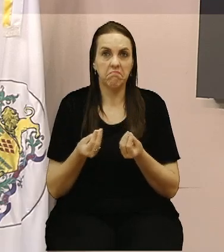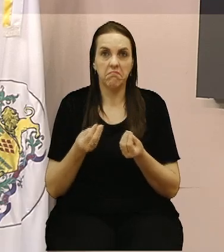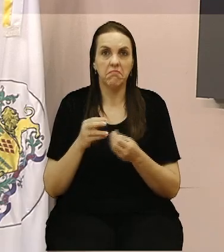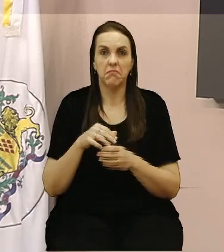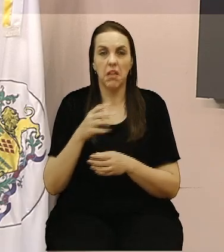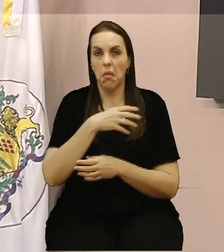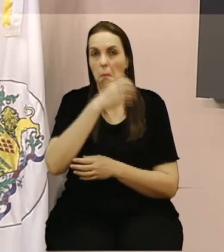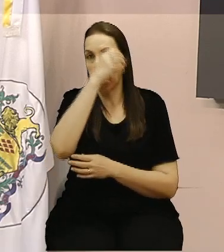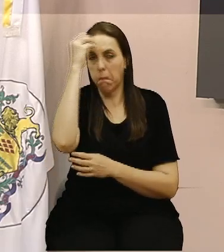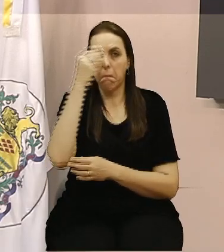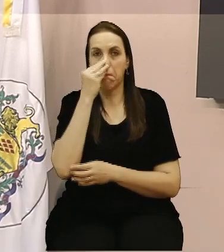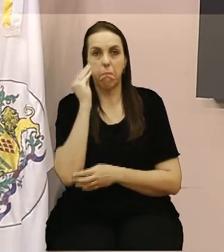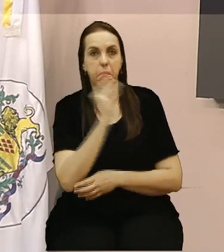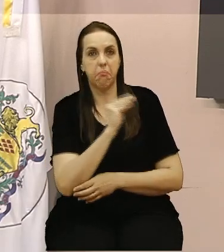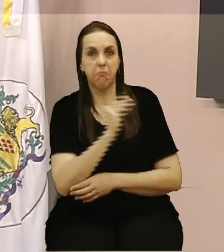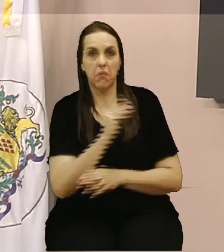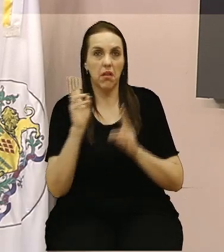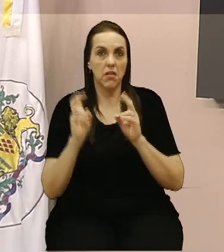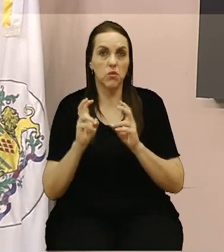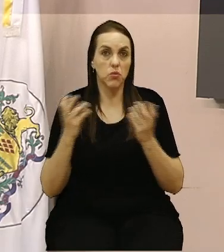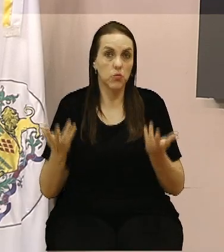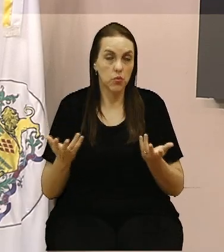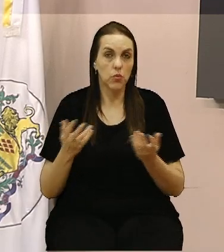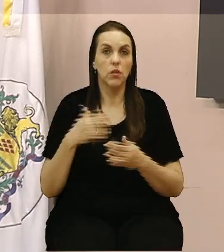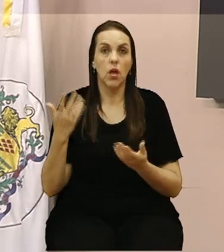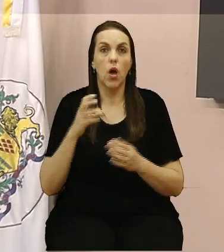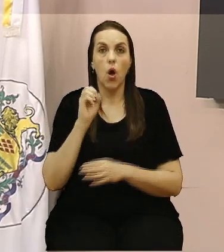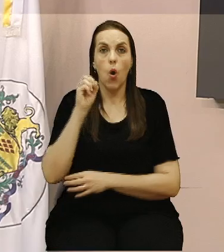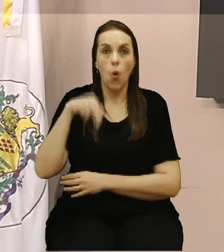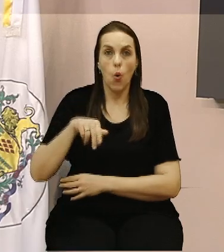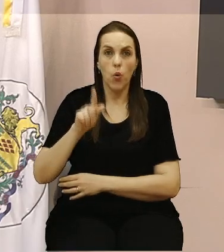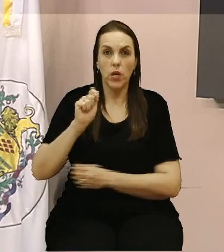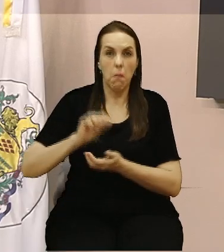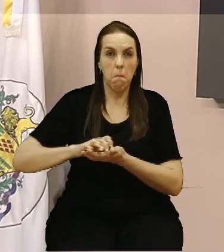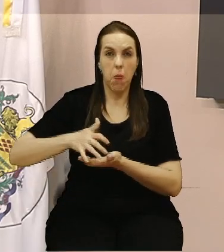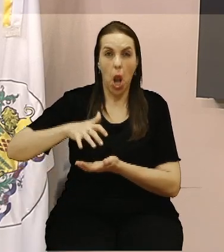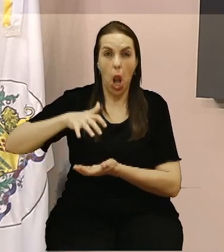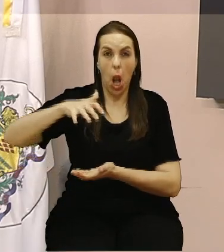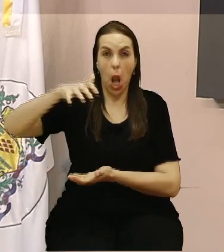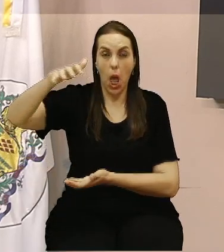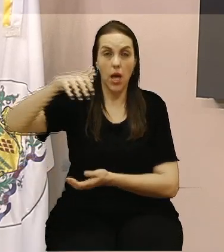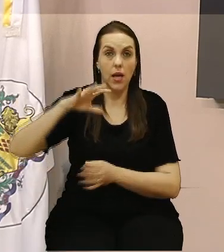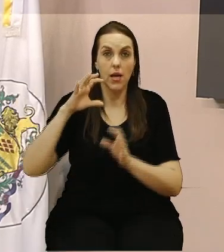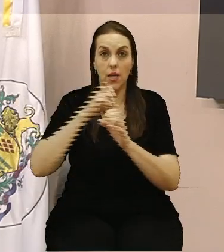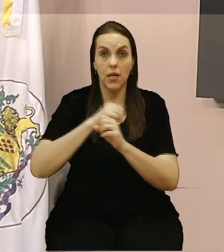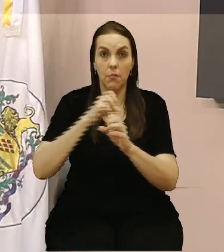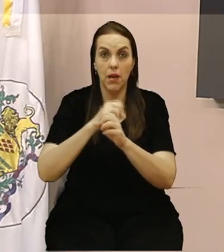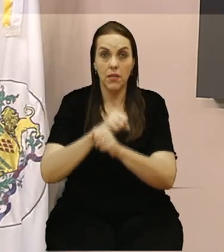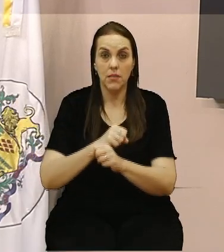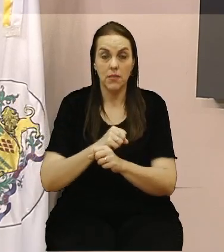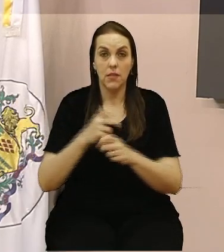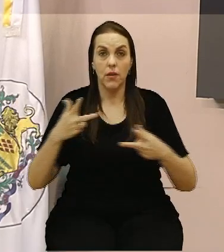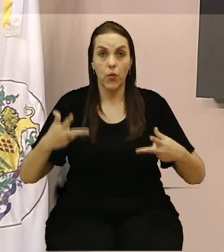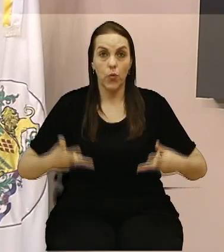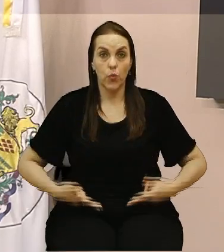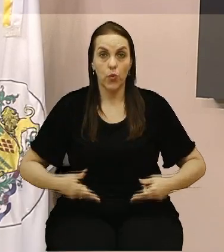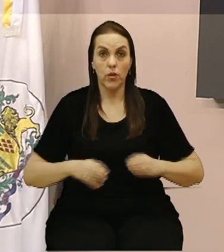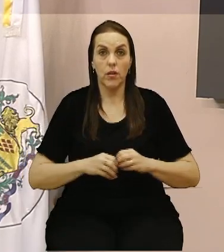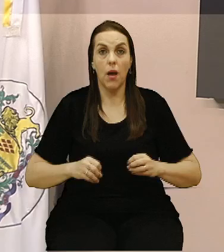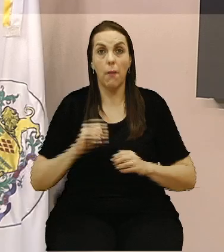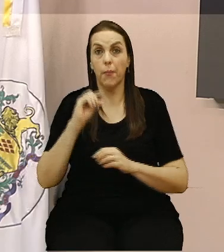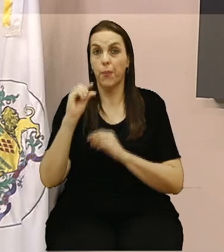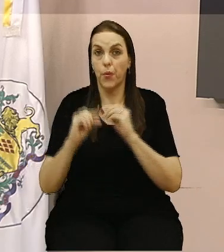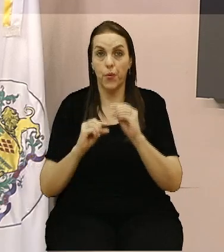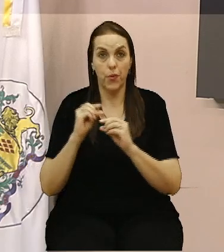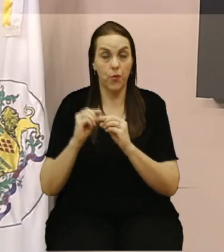animal no canil municipal, enquanto as ONGs estão se abarrotando de animais, porque castração é pouca, porque vocês